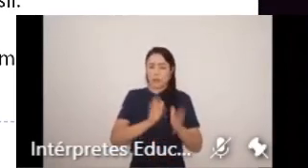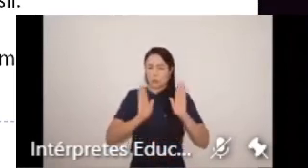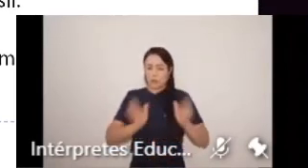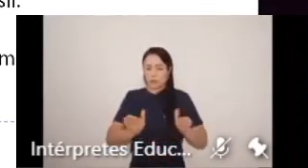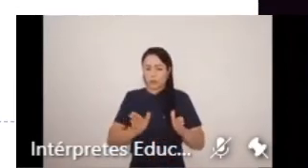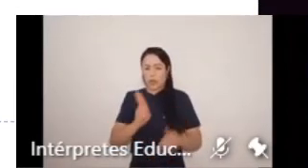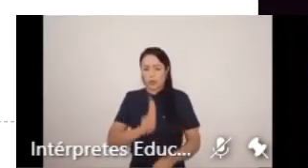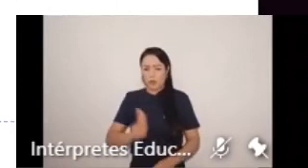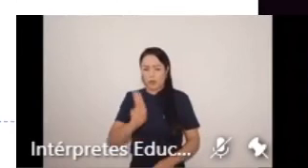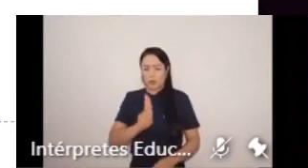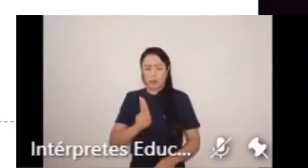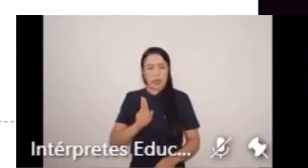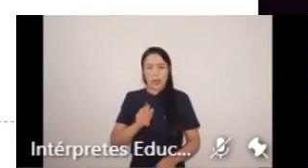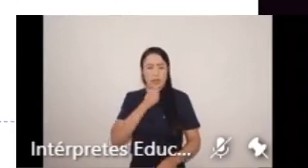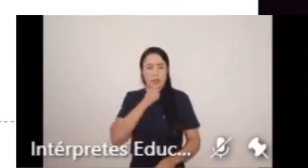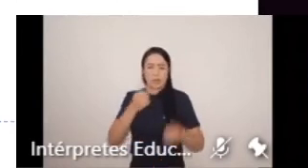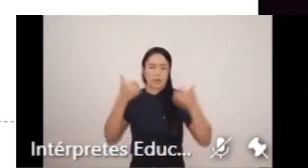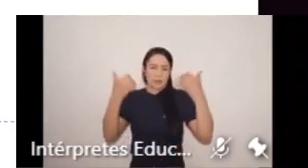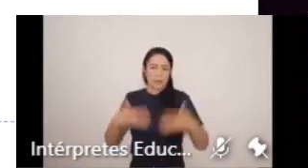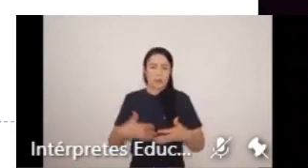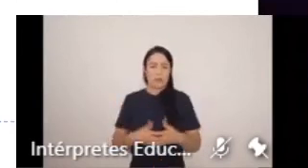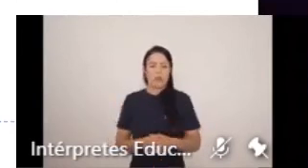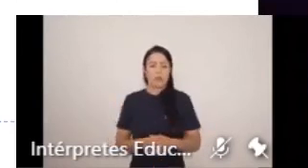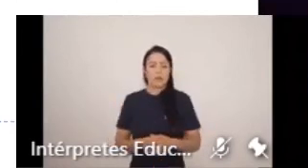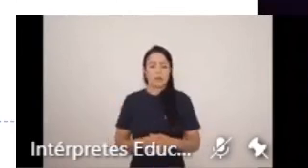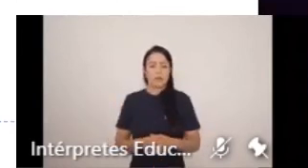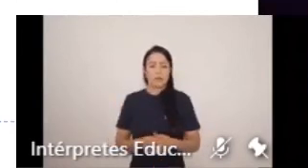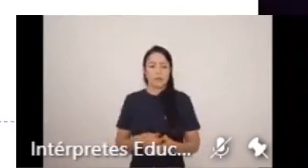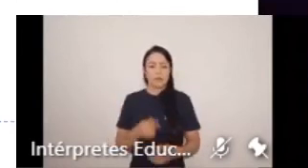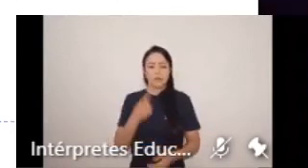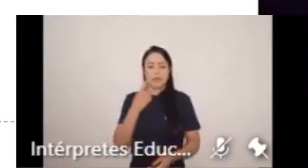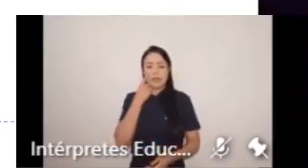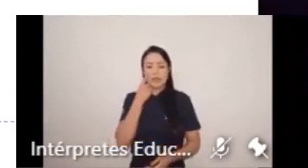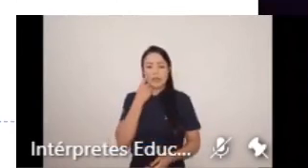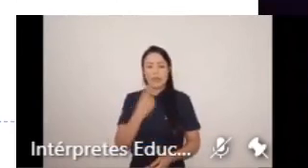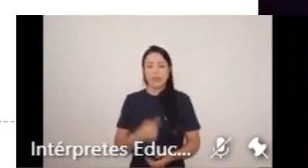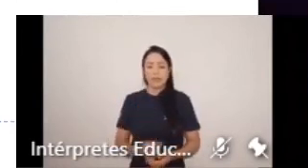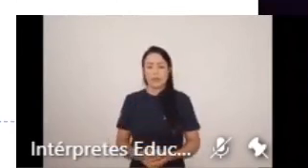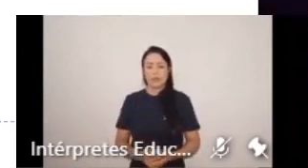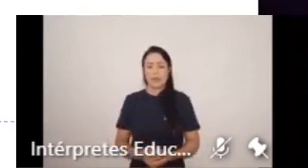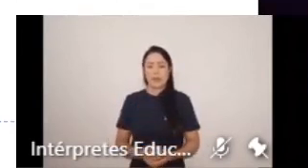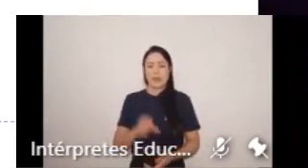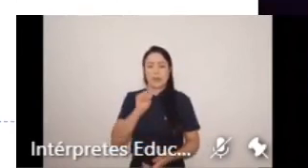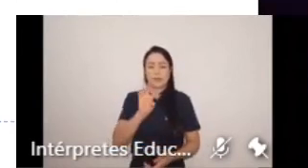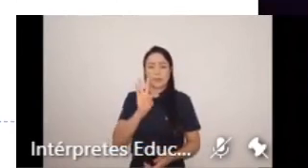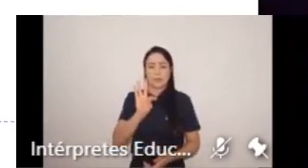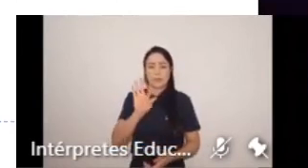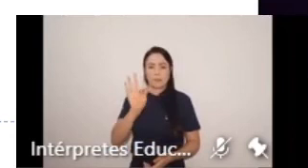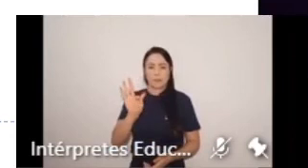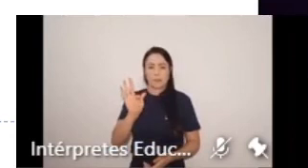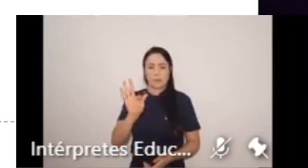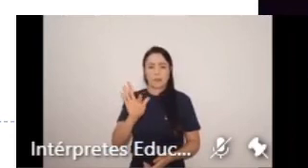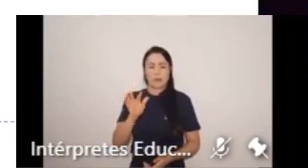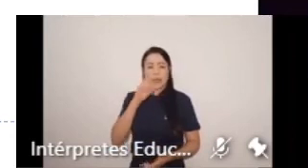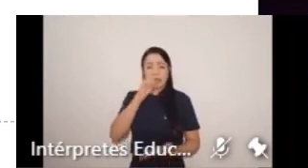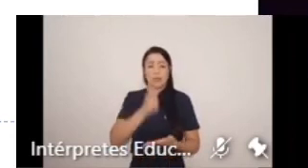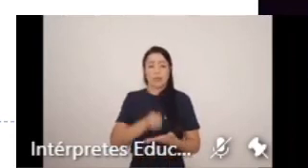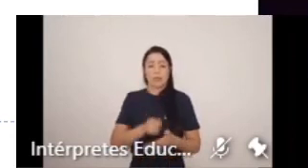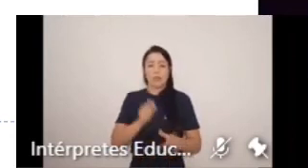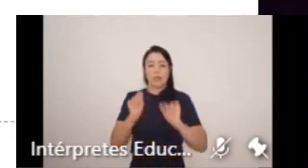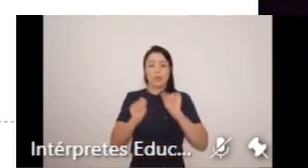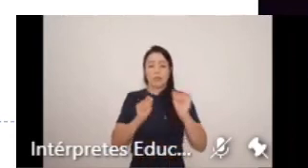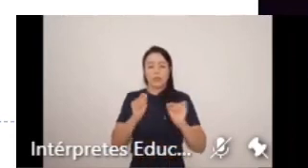ainda resolvido. No tema 793, também do STF, decidiu-se sobre a questão